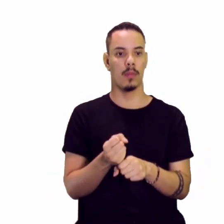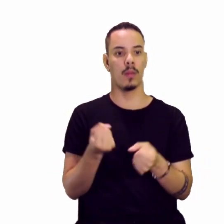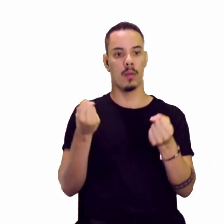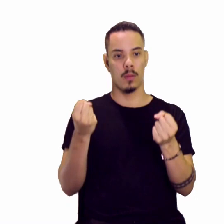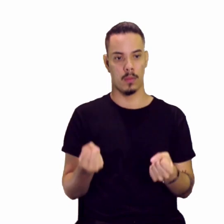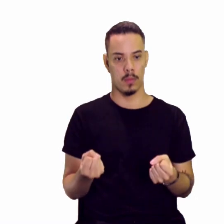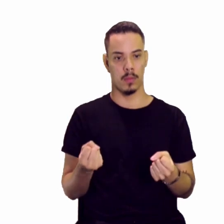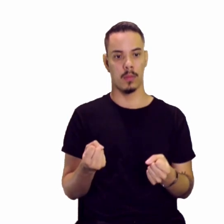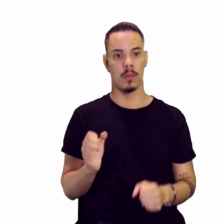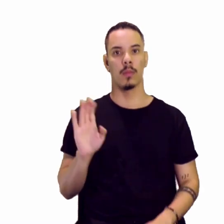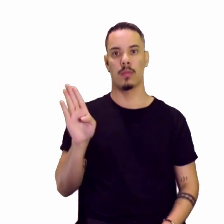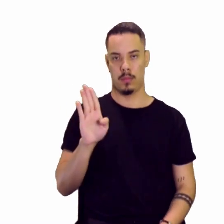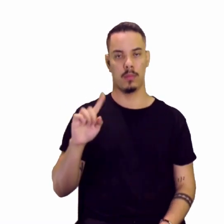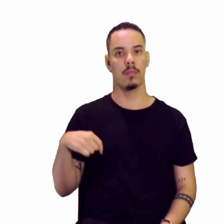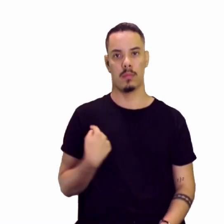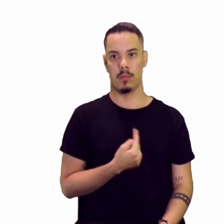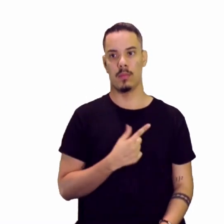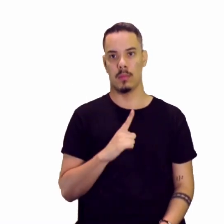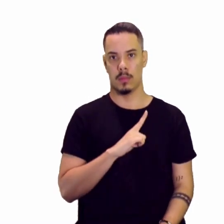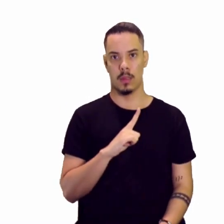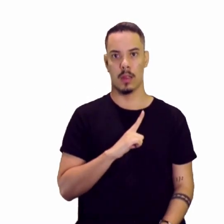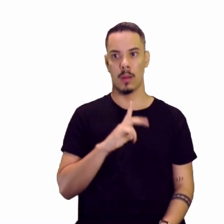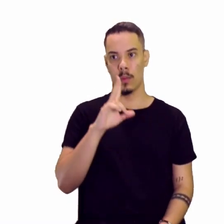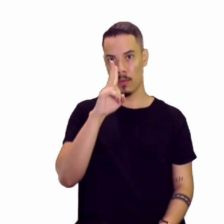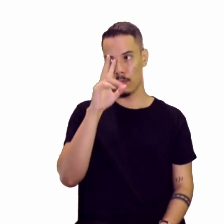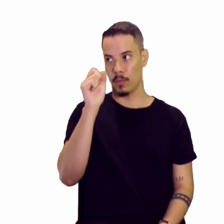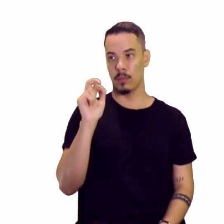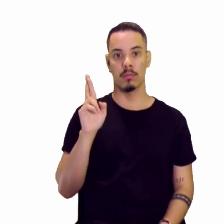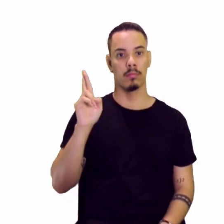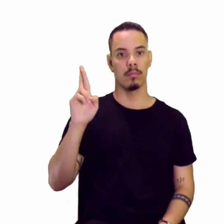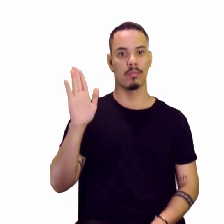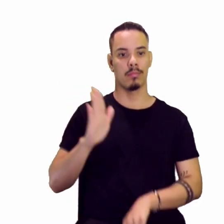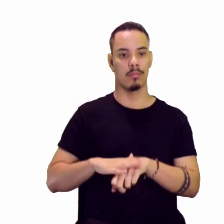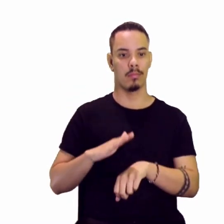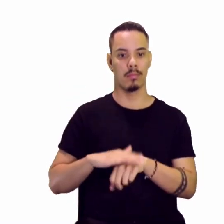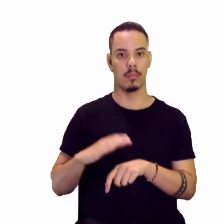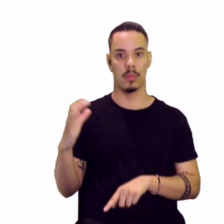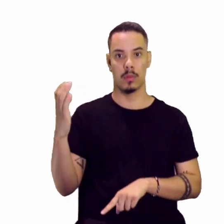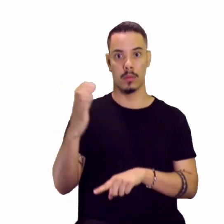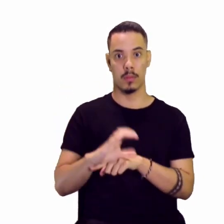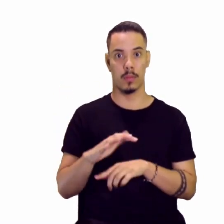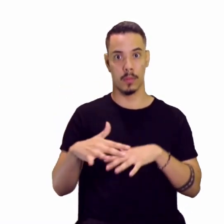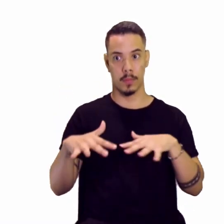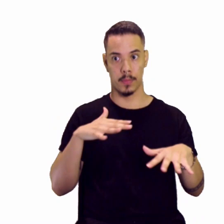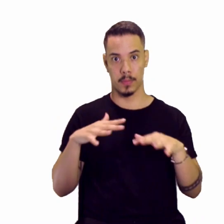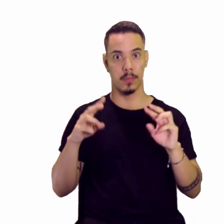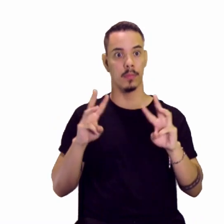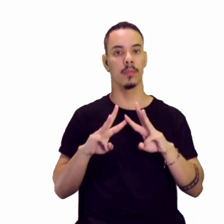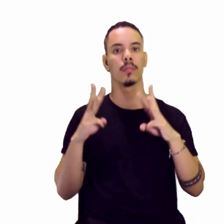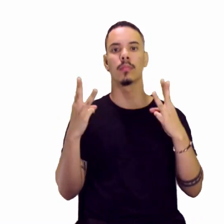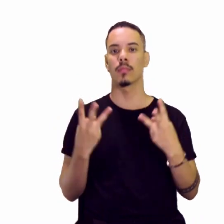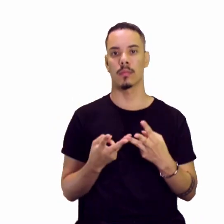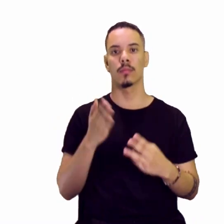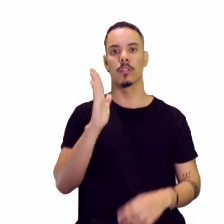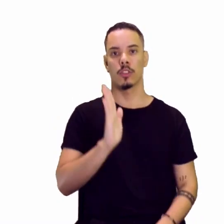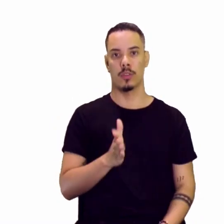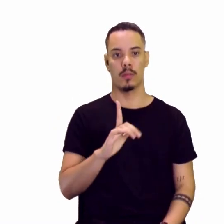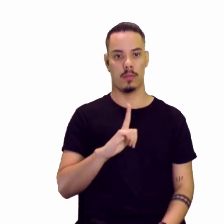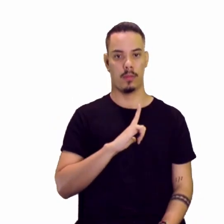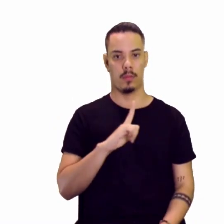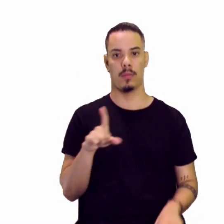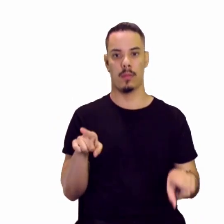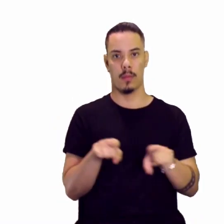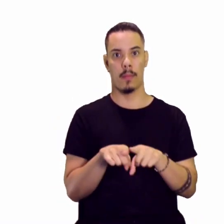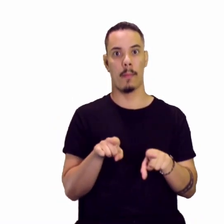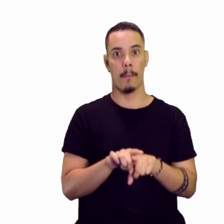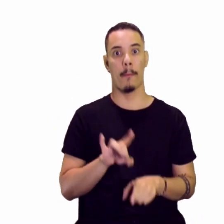peso do bloco B nós temos que ele, que é a força responsável por colocar esse sistema em movimento. A massa a gente também já tem,